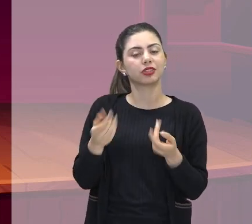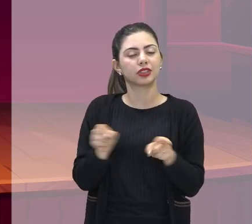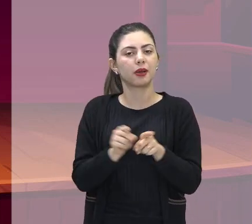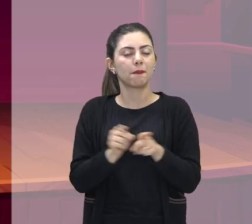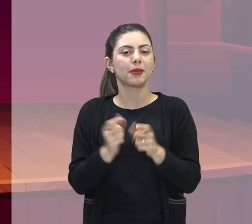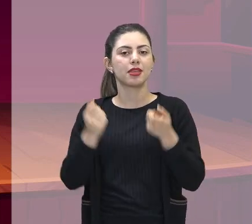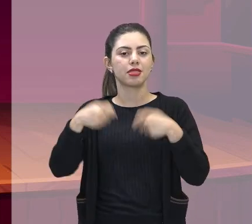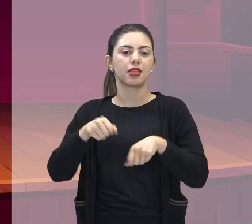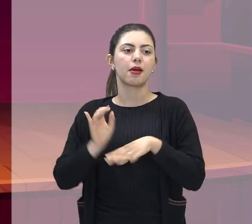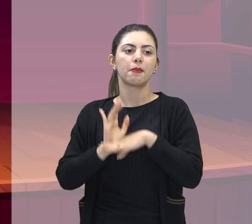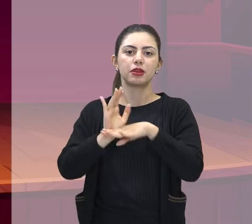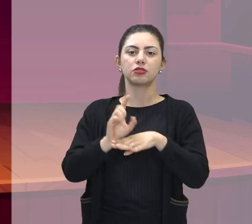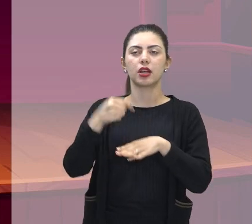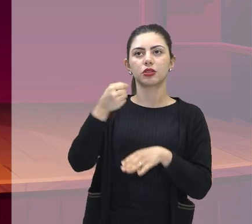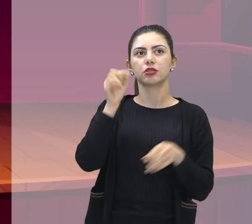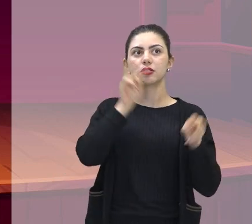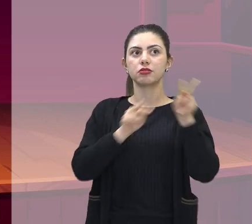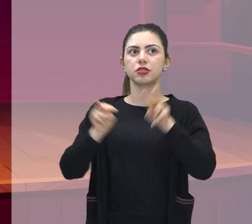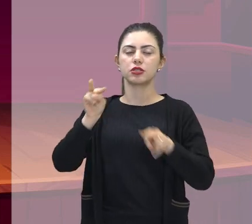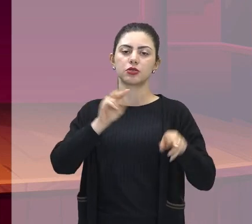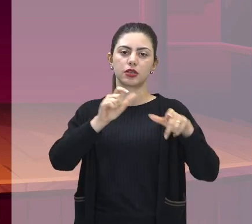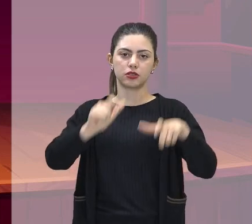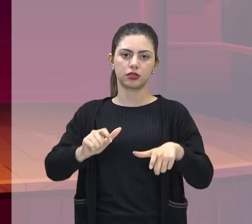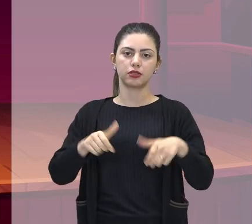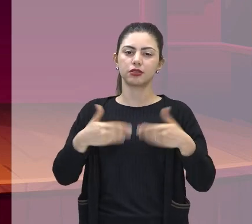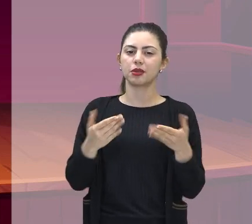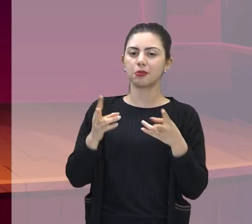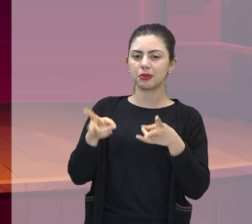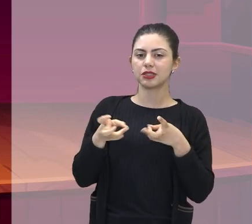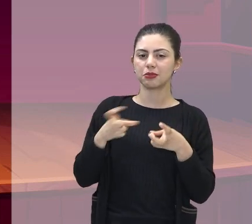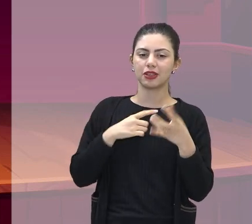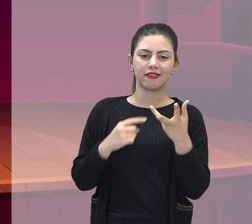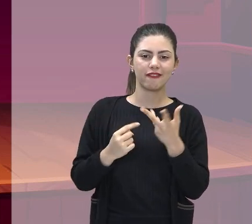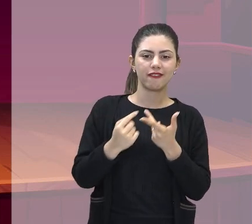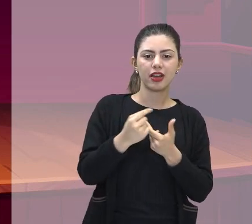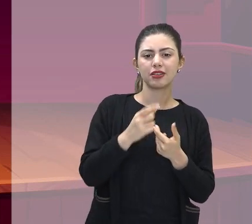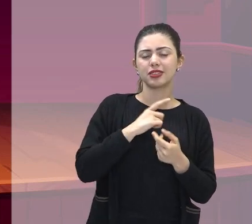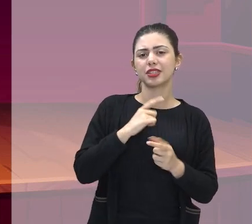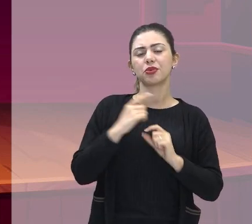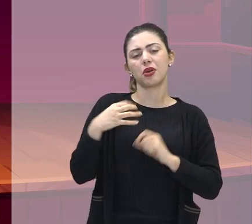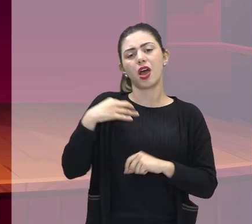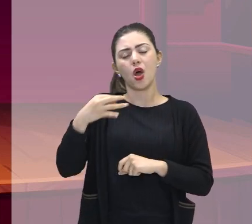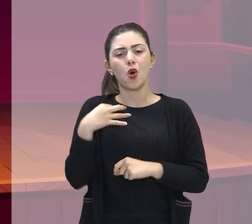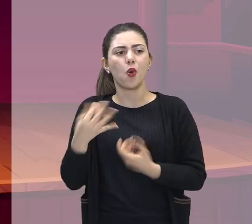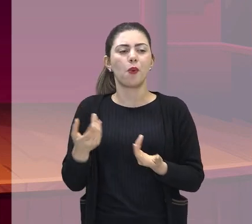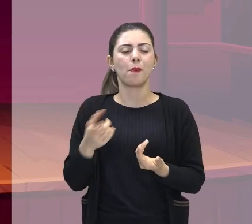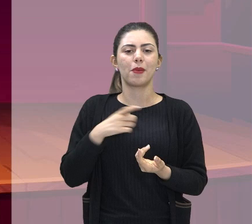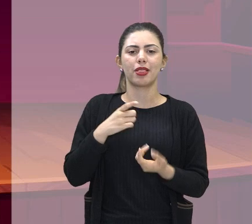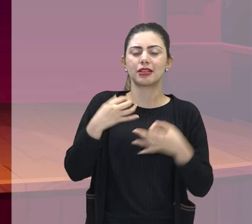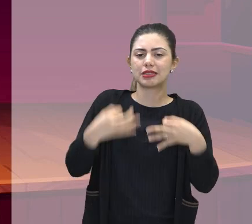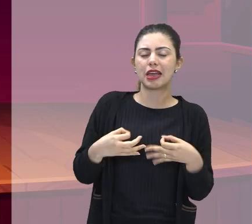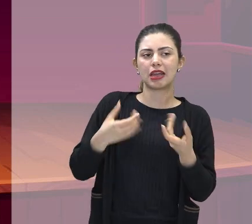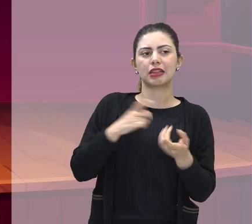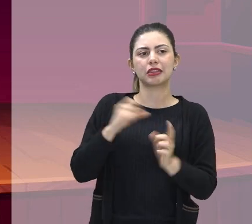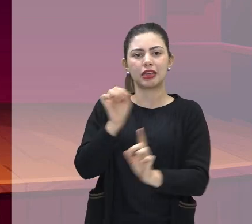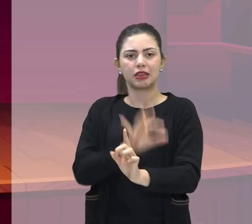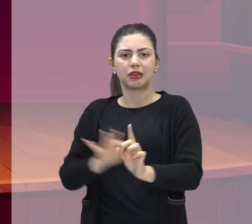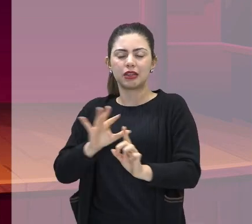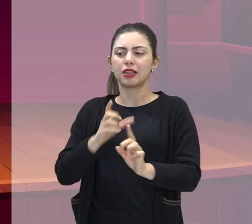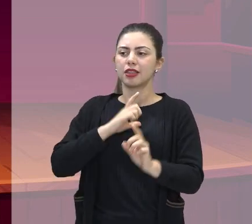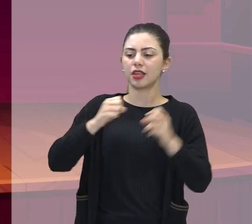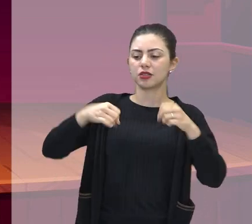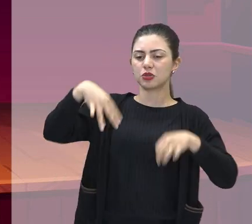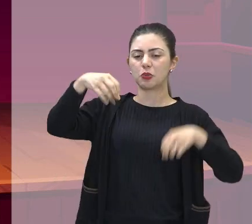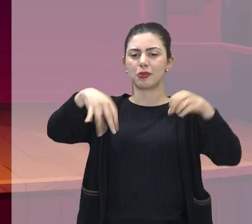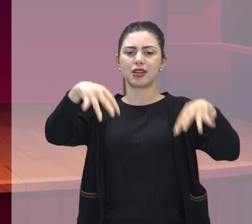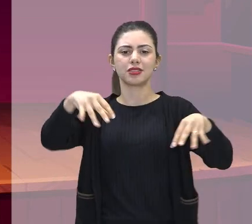eles também vão criar essa ambientação. Então, olha como é a composição. A gente tem figurino, a gente tem iluminação, a gente tem cenário,